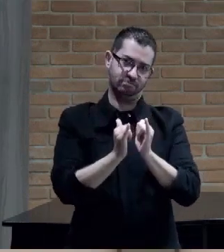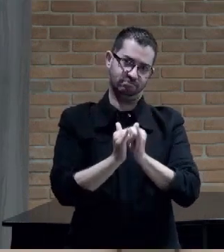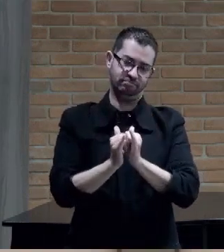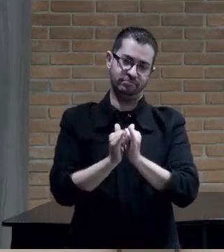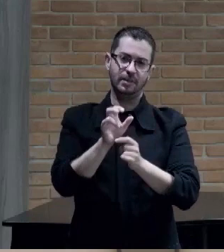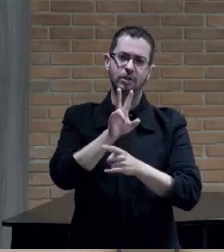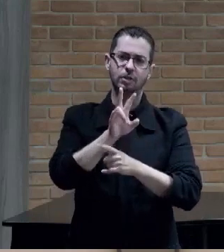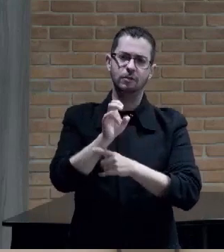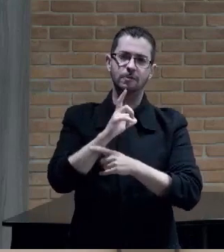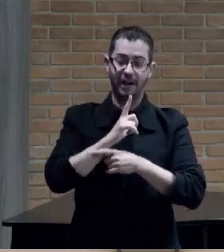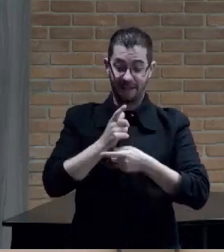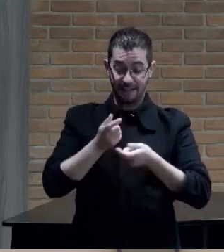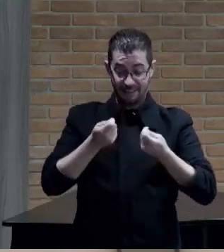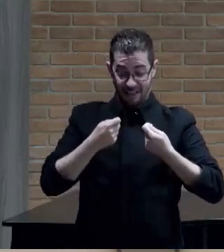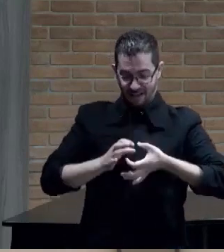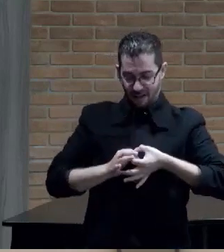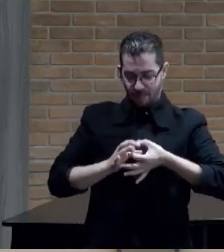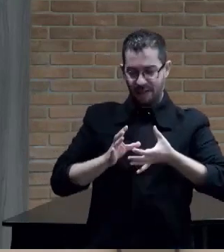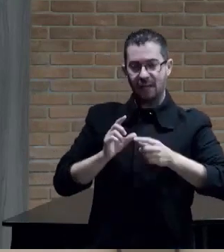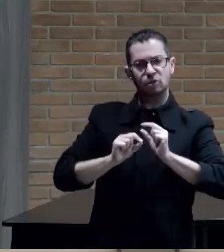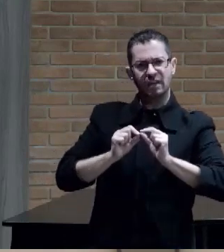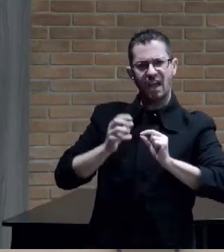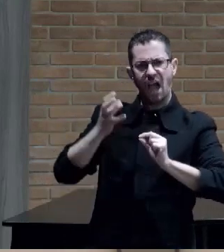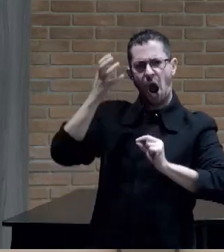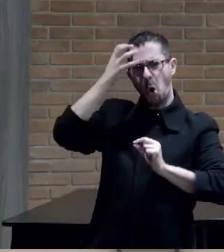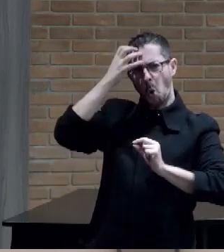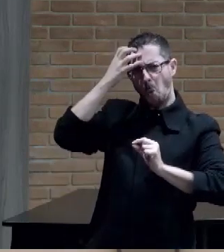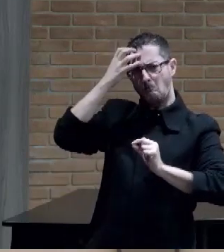do quê? Da culpa que ela carrega.